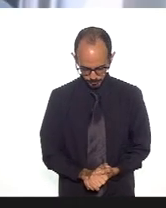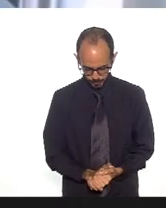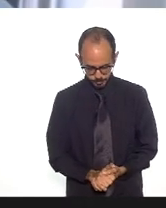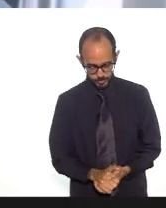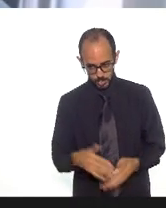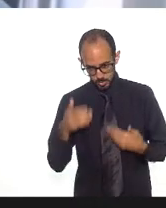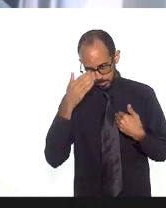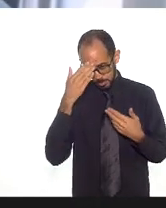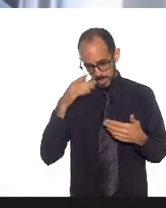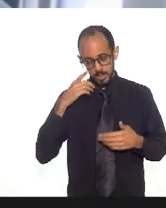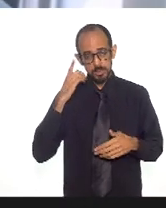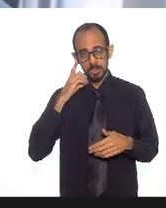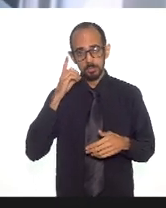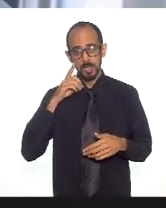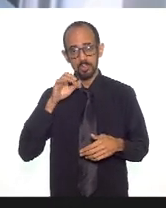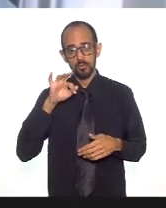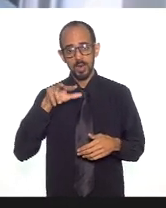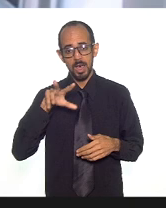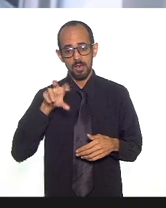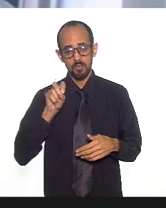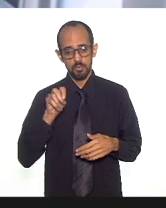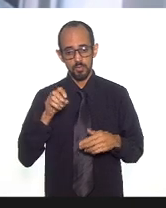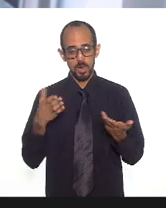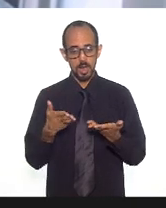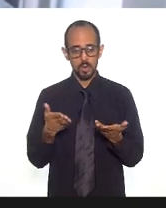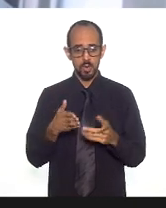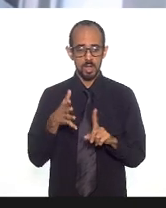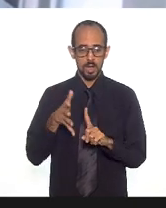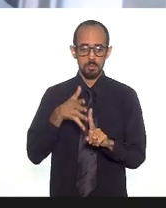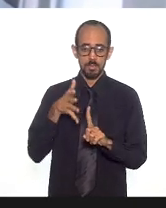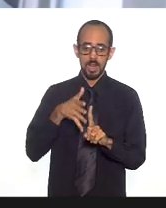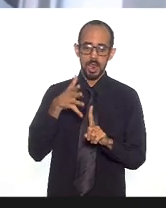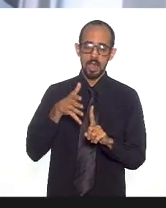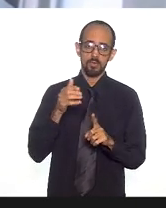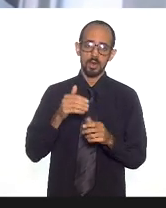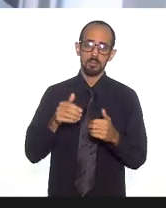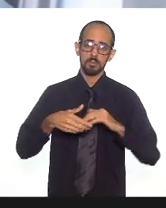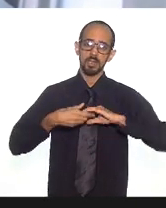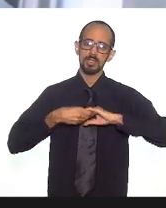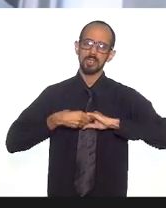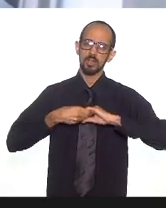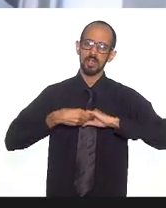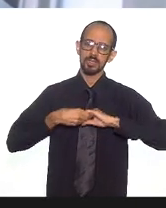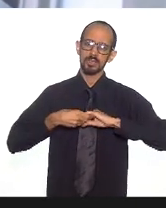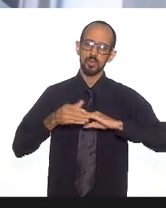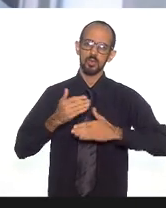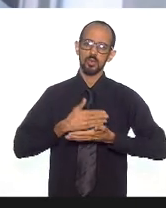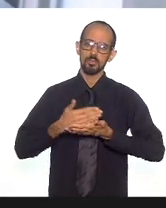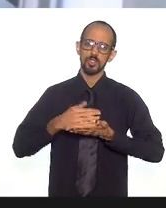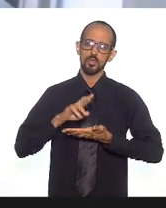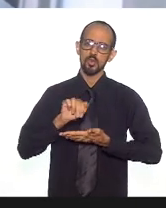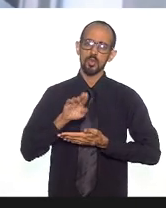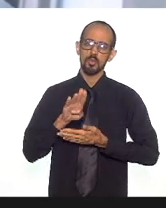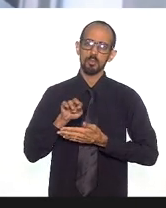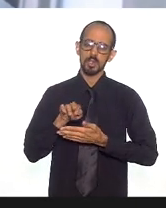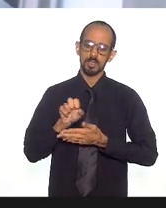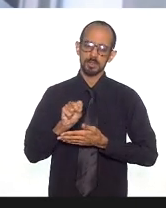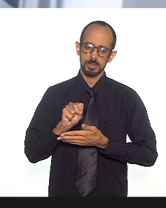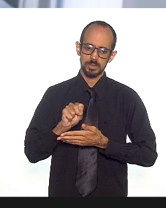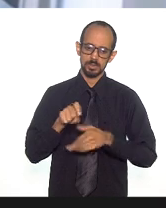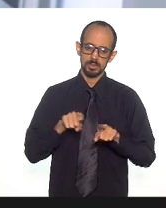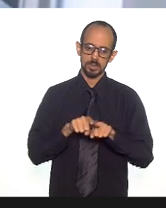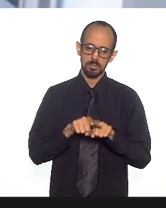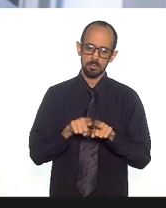Obrigado, deputado Flávio Serafini. Passo a palavra para uma saudação inicial ao deputado Rubens Bontempo. E registro também